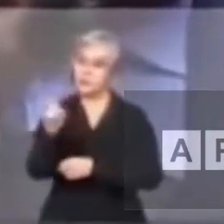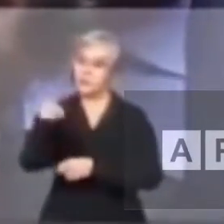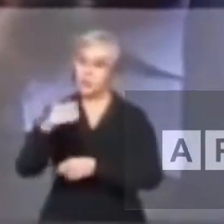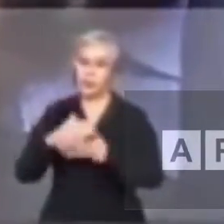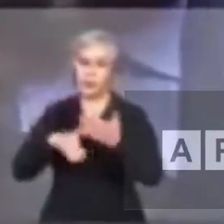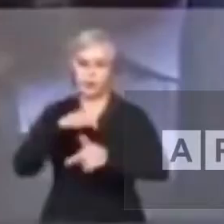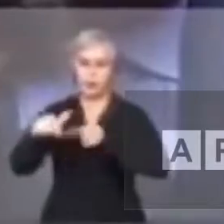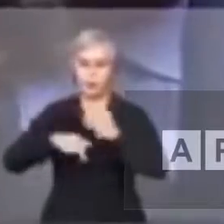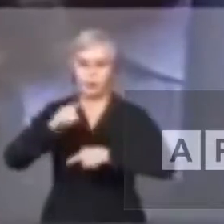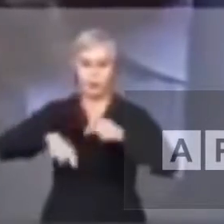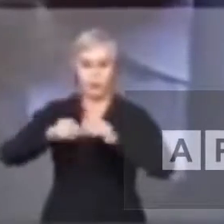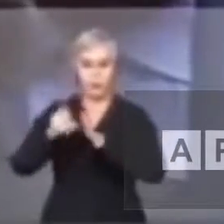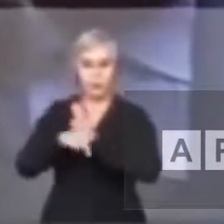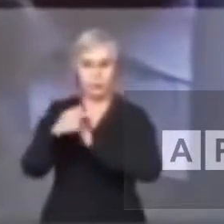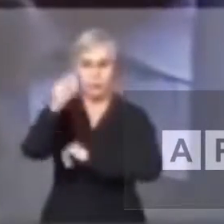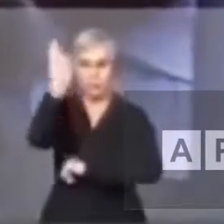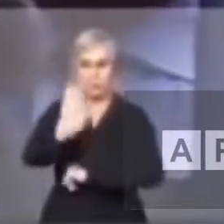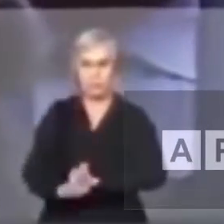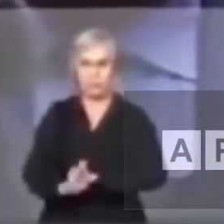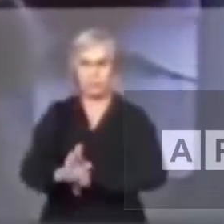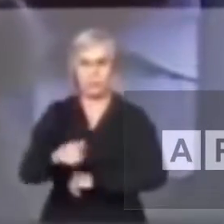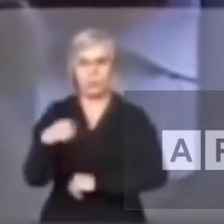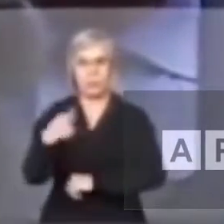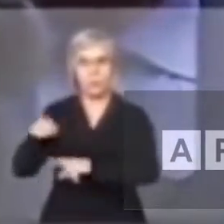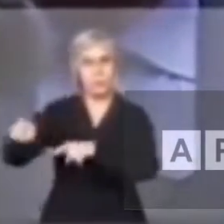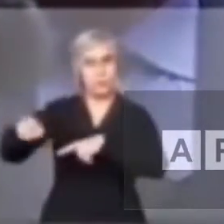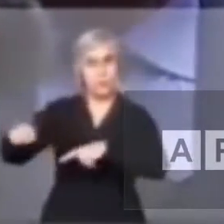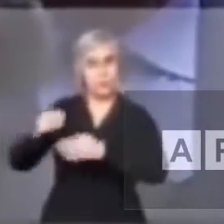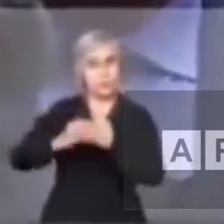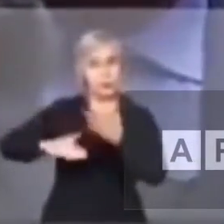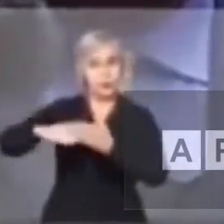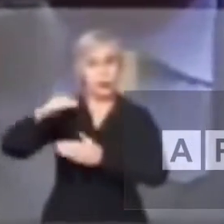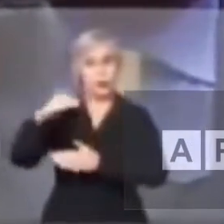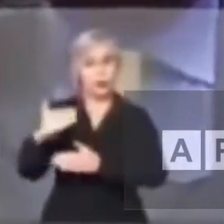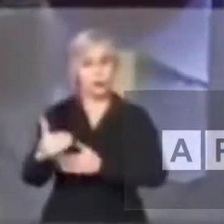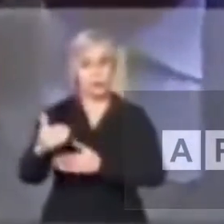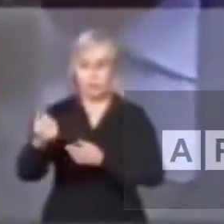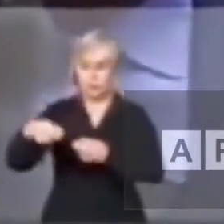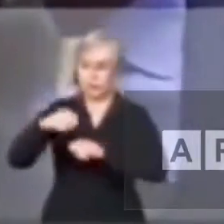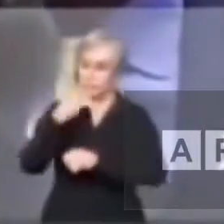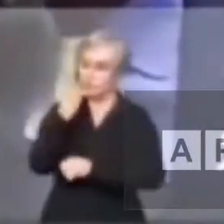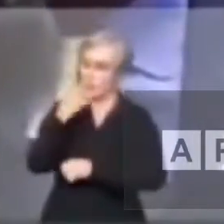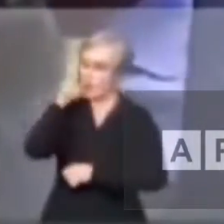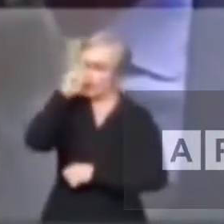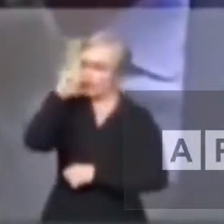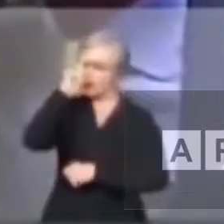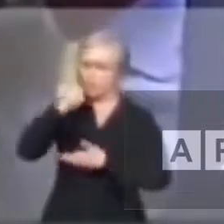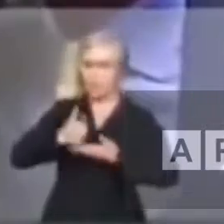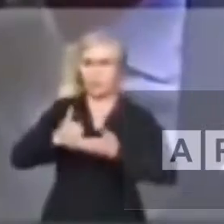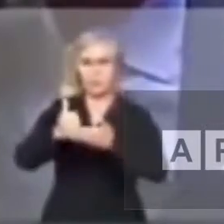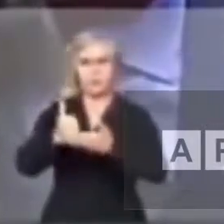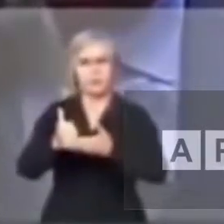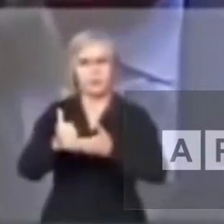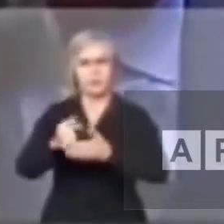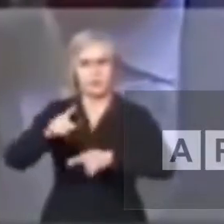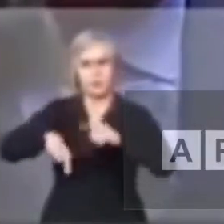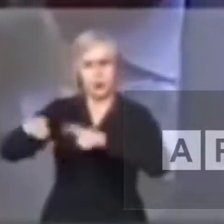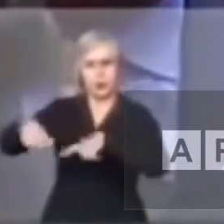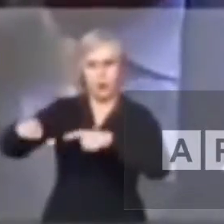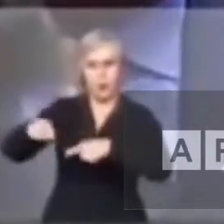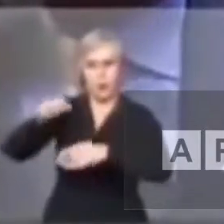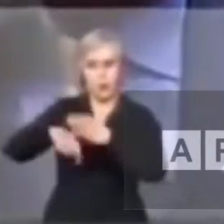produzem trabalho nesse Brasil, pelos nossos agricultores que nos alimentam todos os dias, porque se o agricultor não